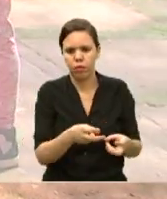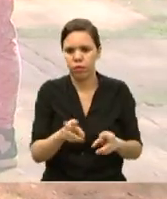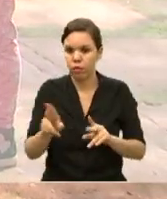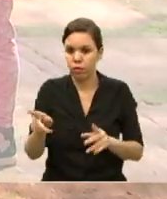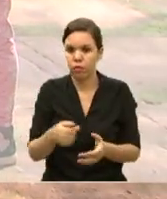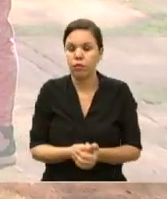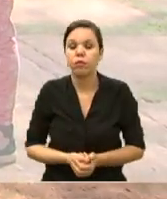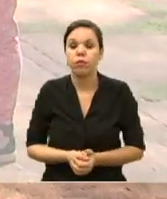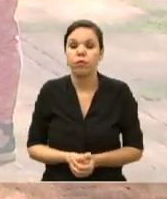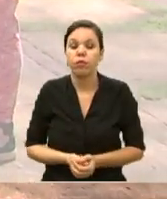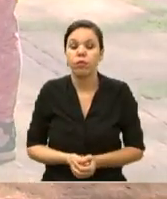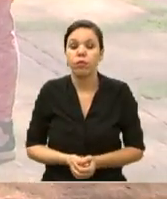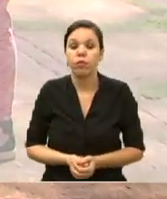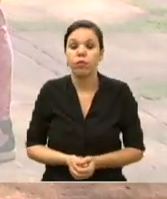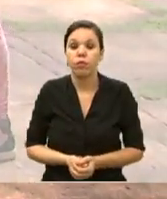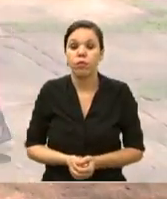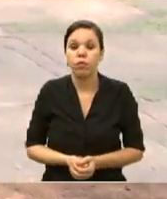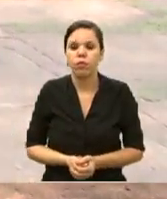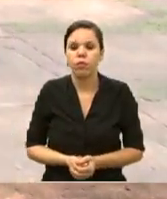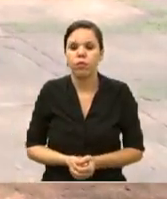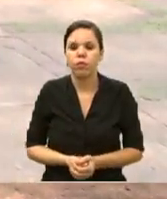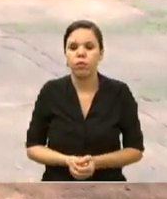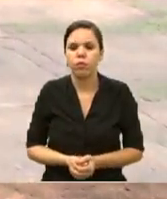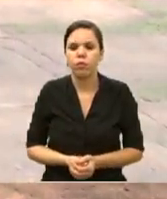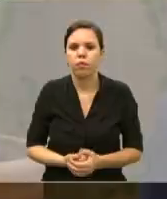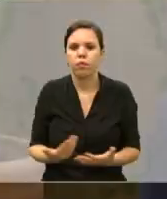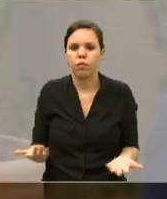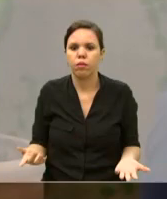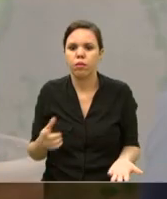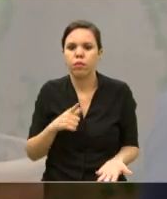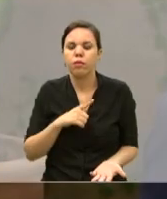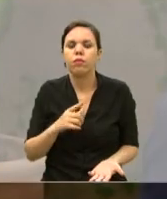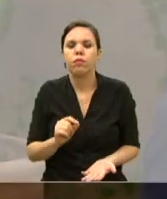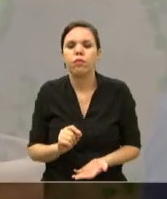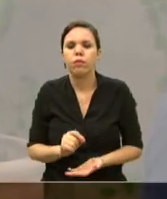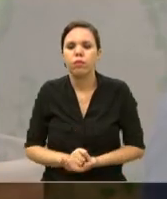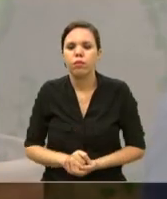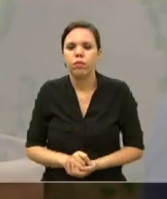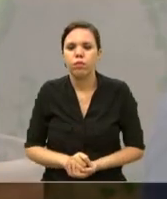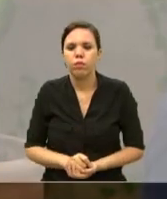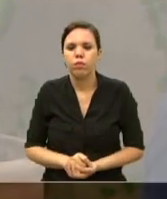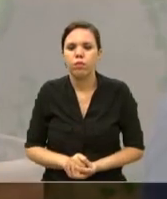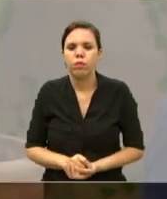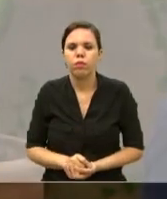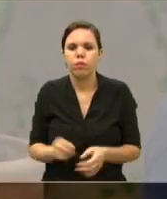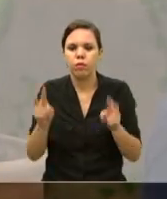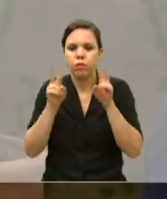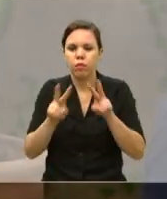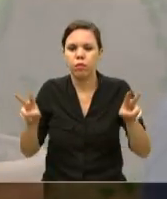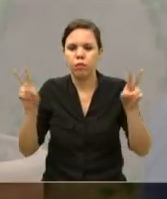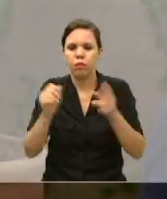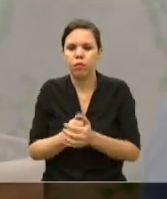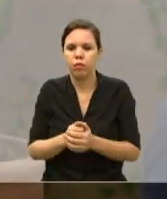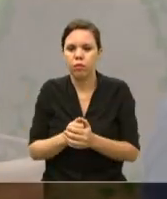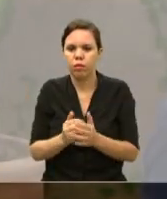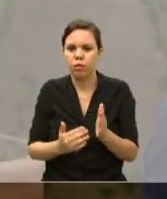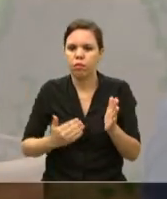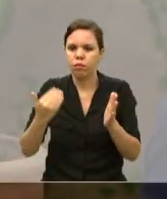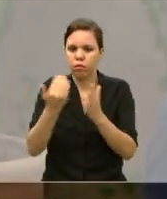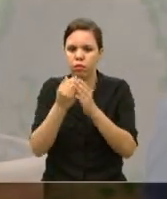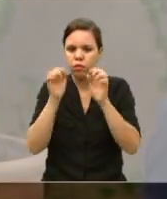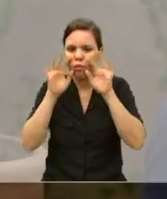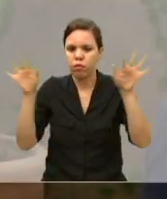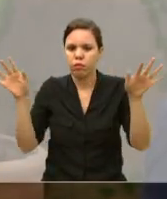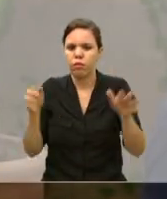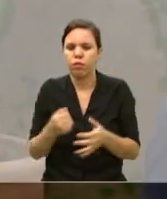uma coordenação, um desenvolvimento, uma vontade, né, uma alegria que ela leva para a vida toda. E mesmo chegando em